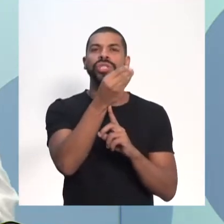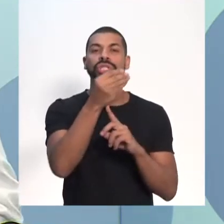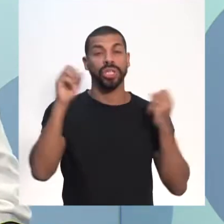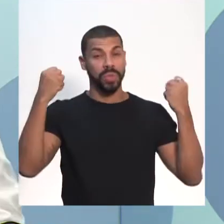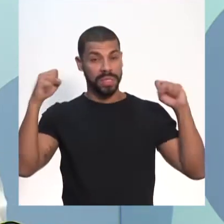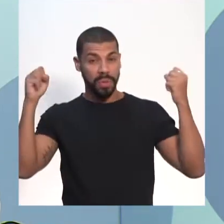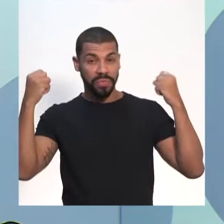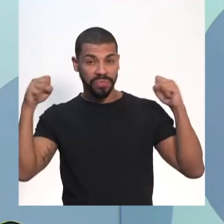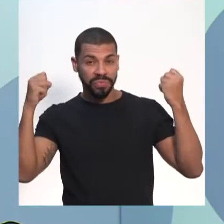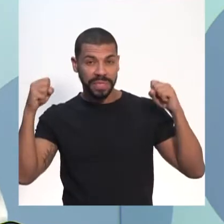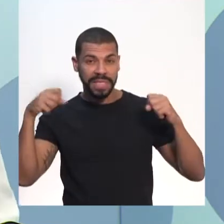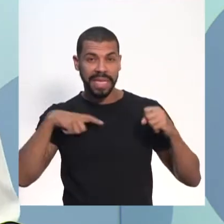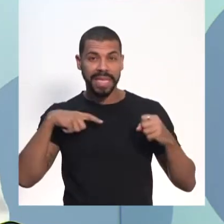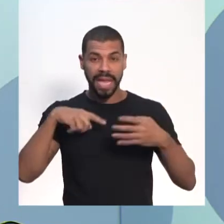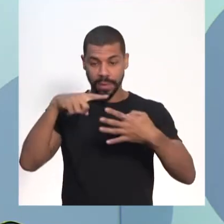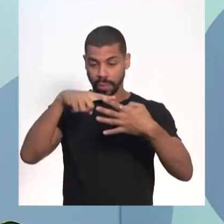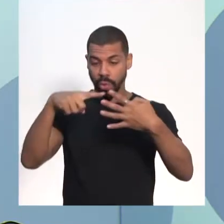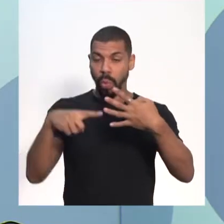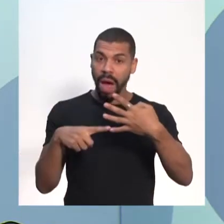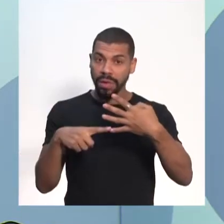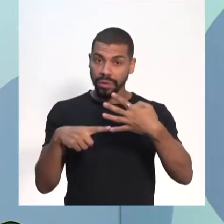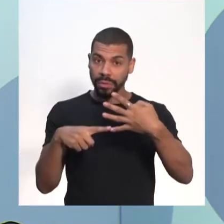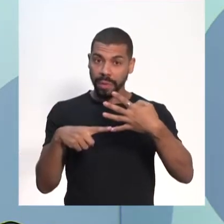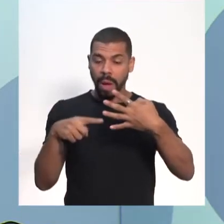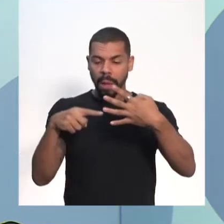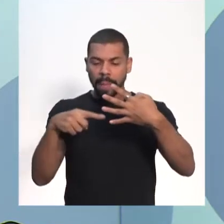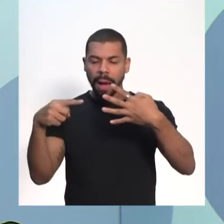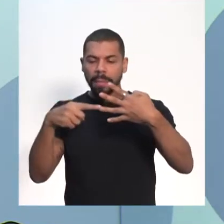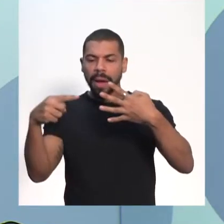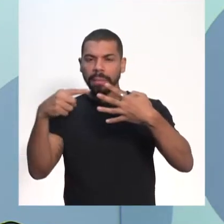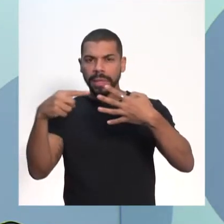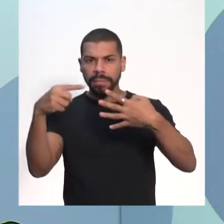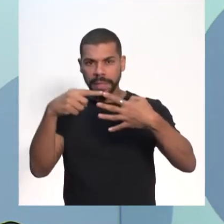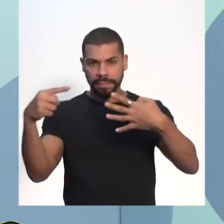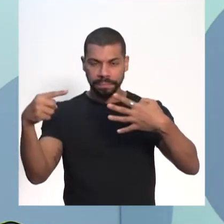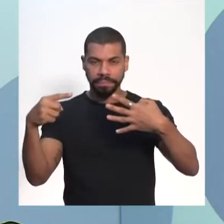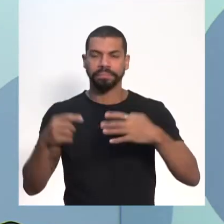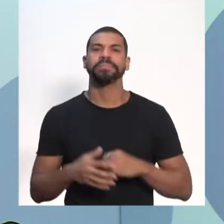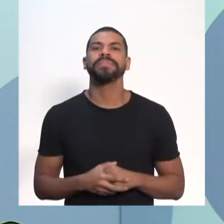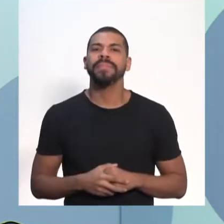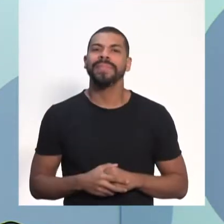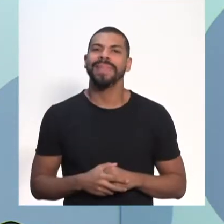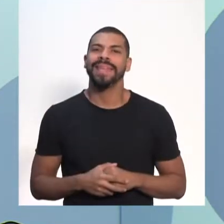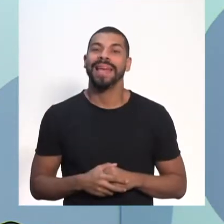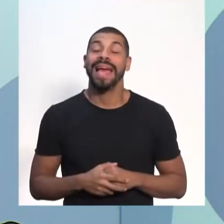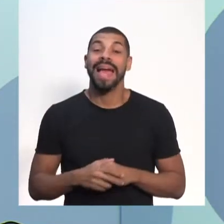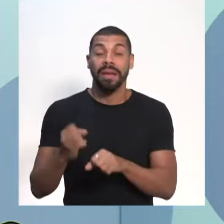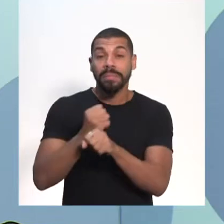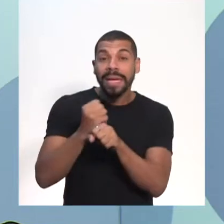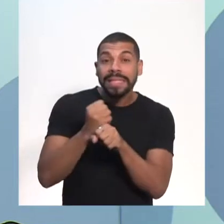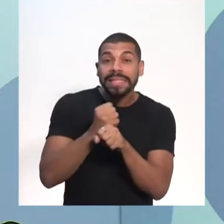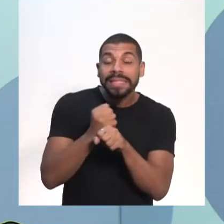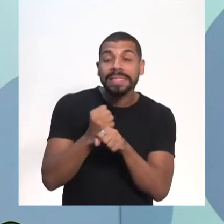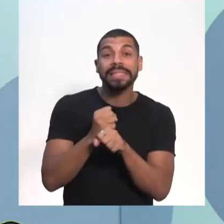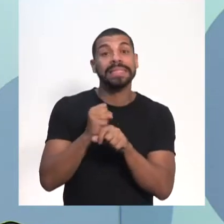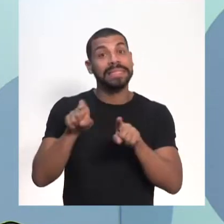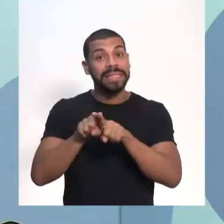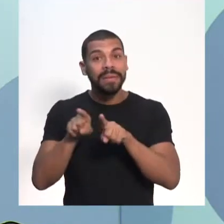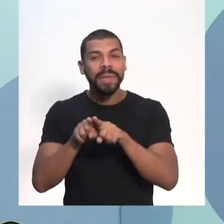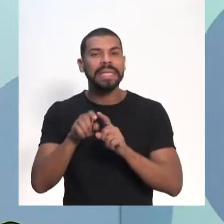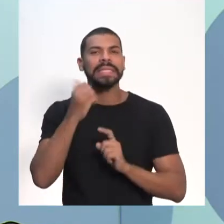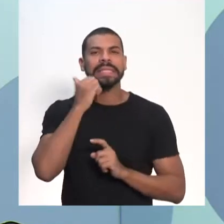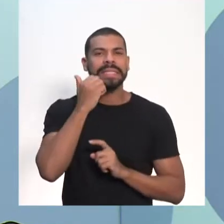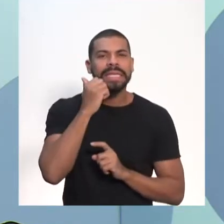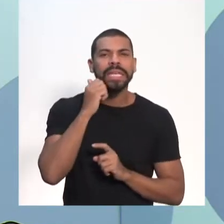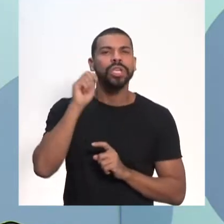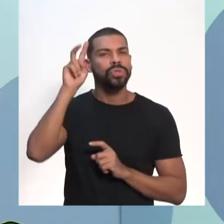educação física, nós temos 4 habilidades para cada componente, para cada ano, assim como ciências,